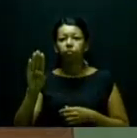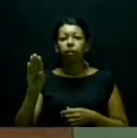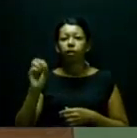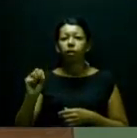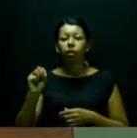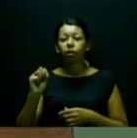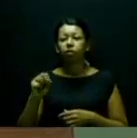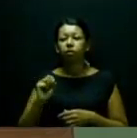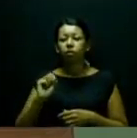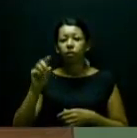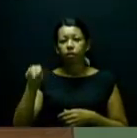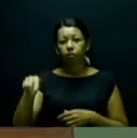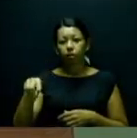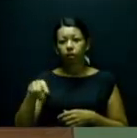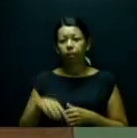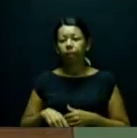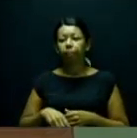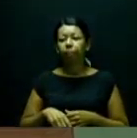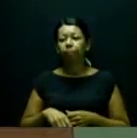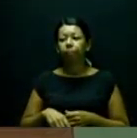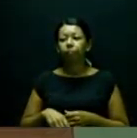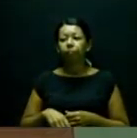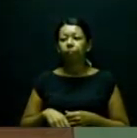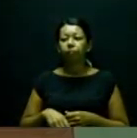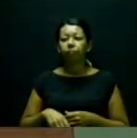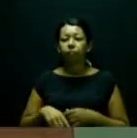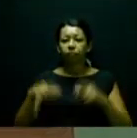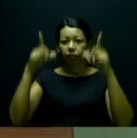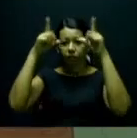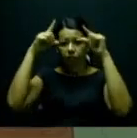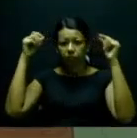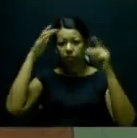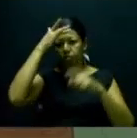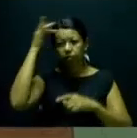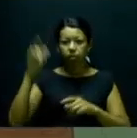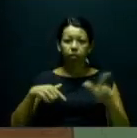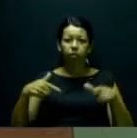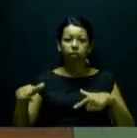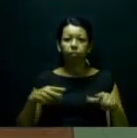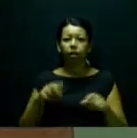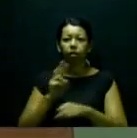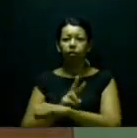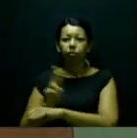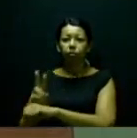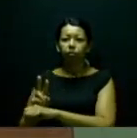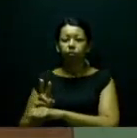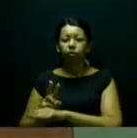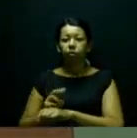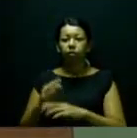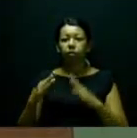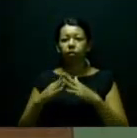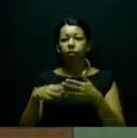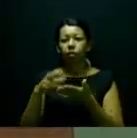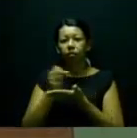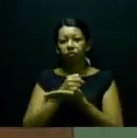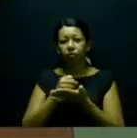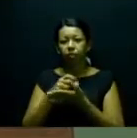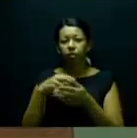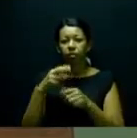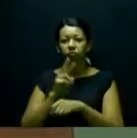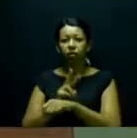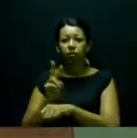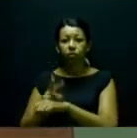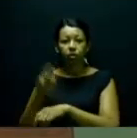ali o enfermeiro ou quem tiver ali que cuida da farmácia vai tomar conta, vai